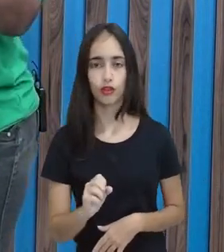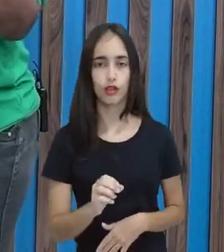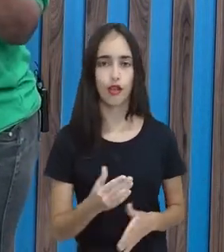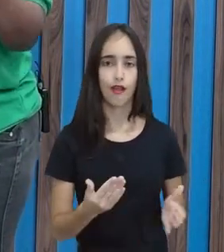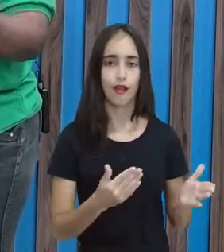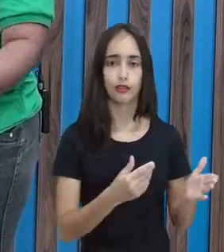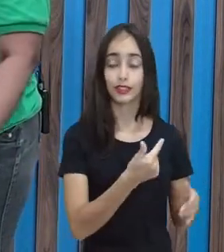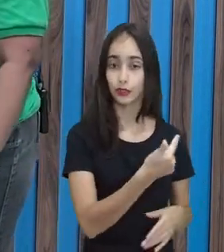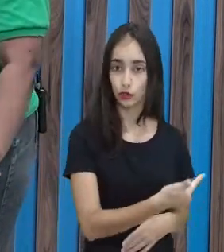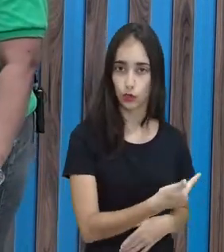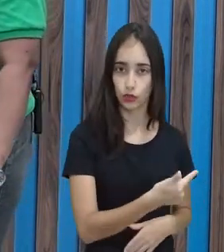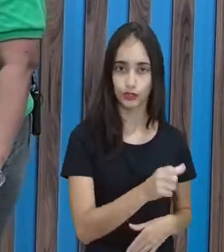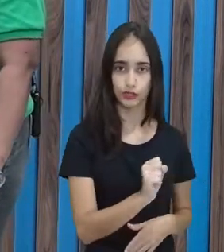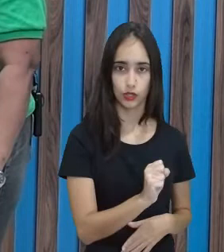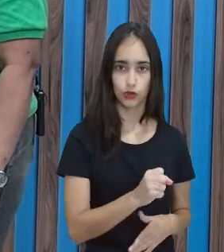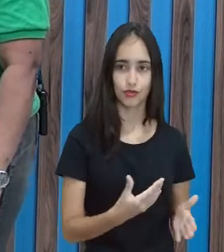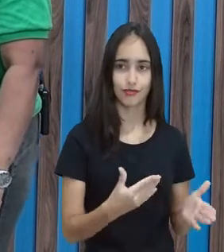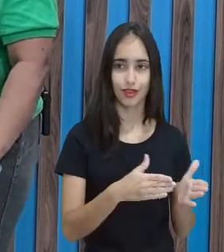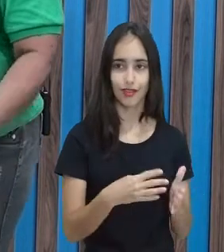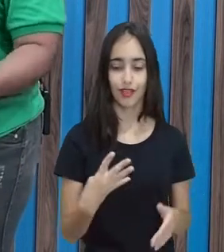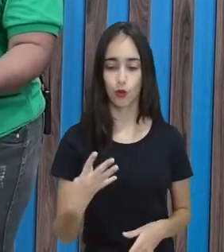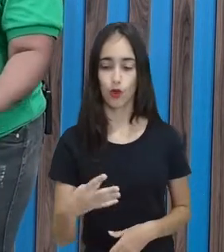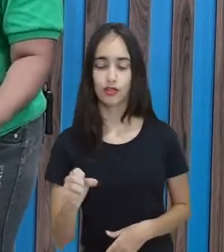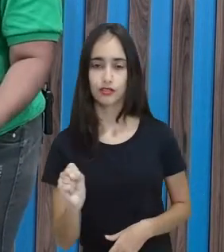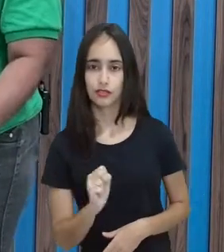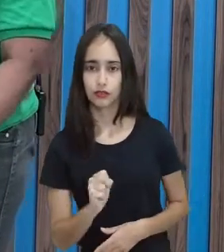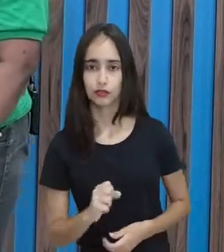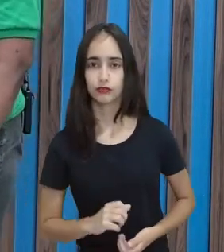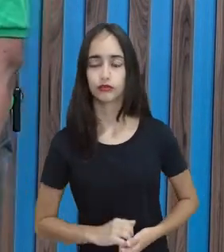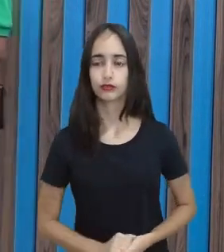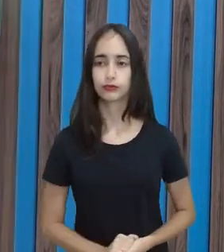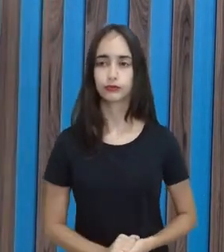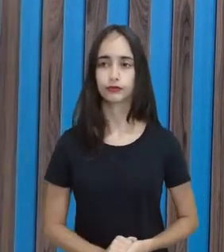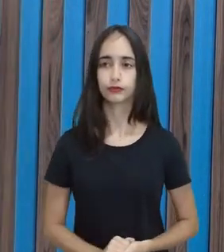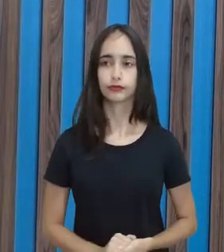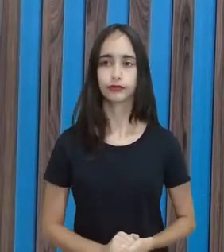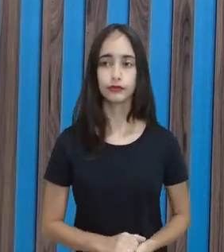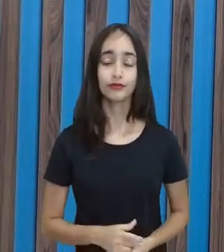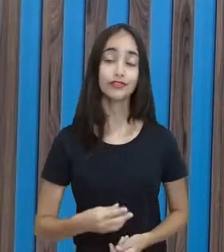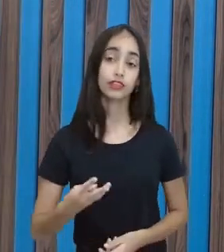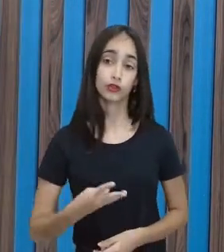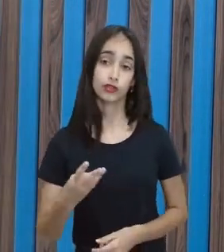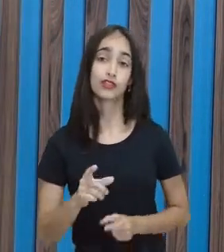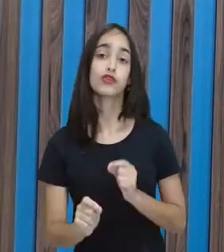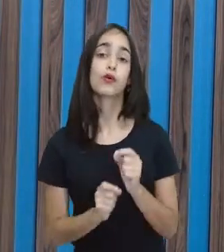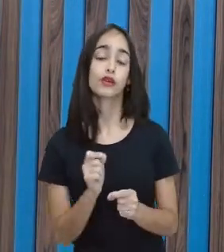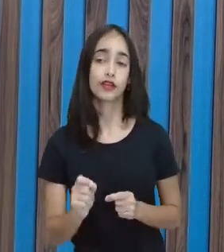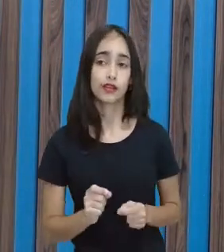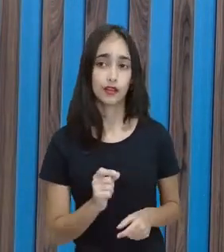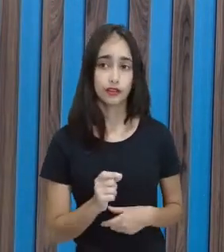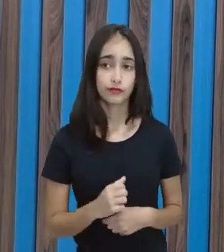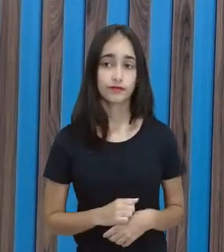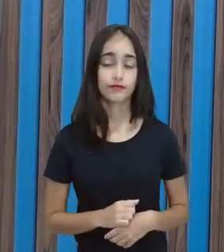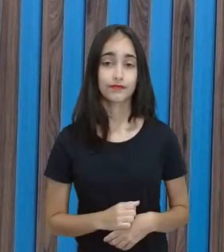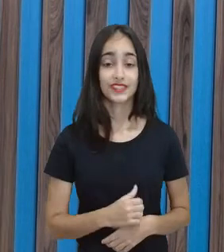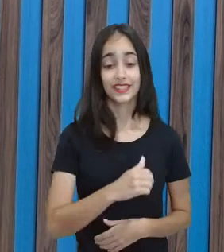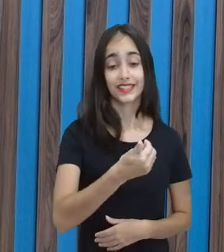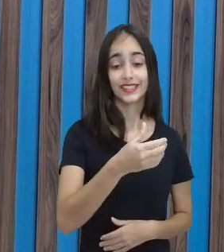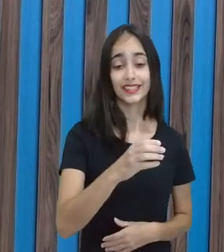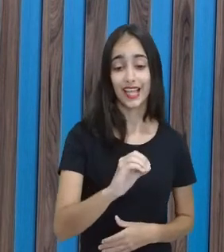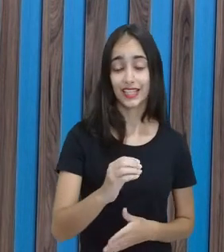segundo ponto, nosso segundo par ordenado. E o terceiro passou